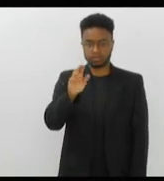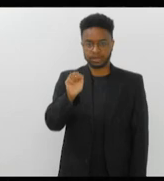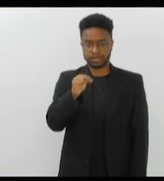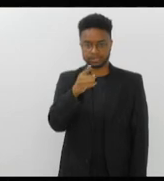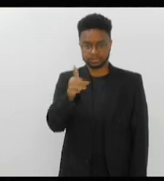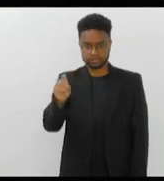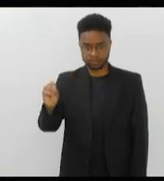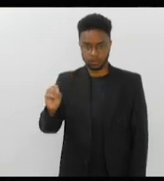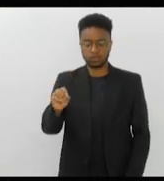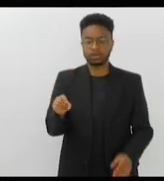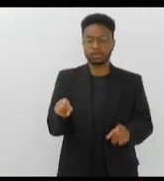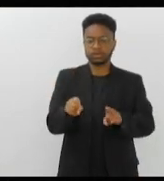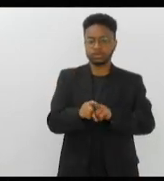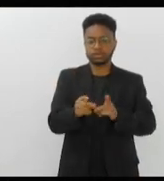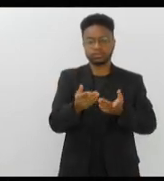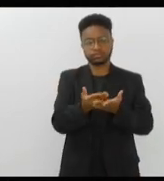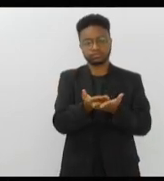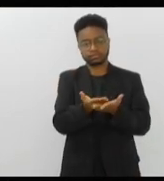senhoras e senhores